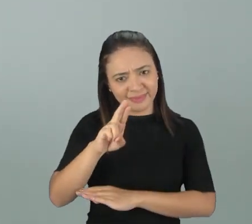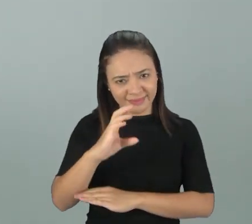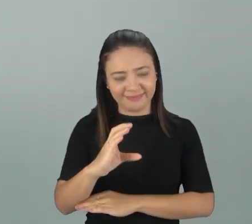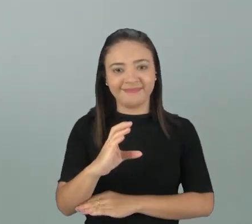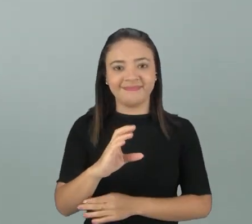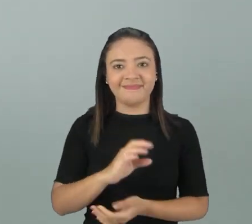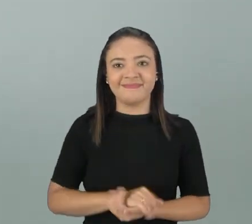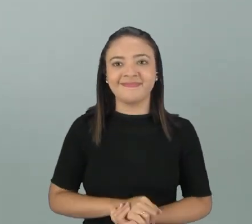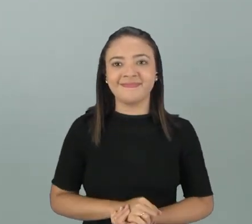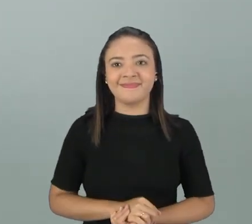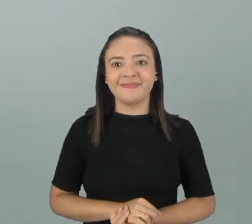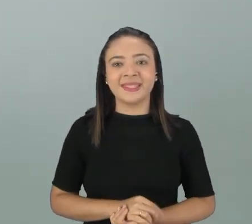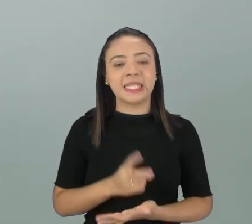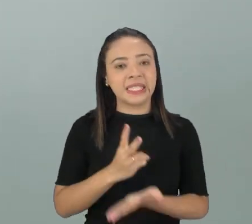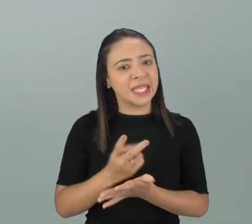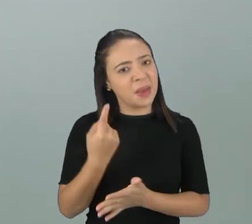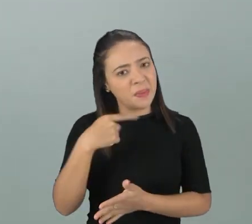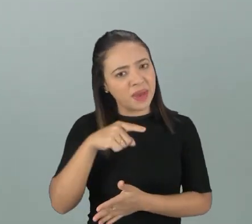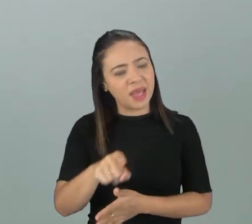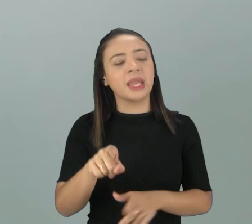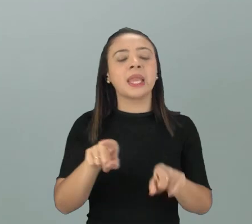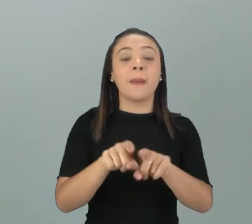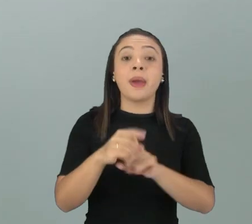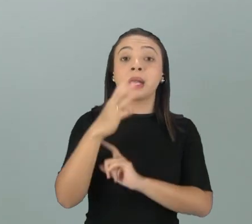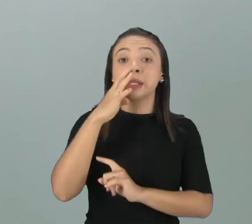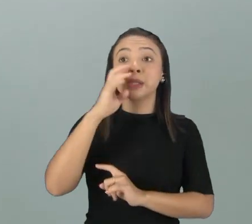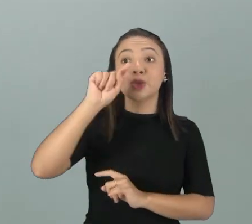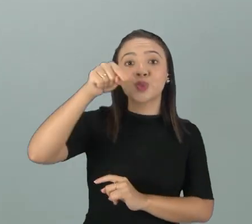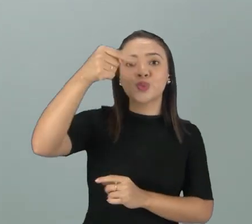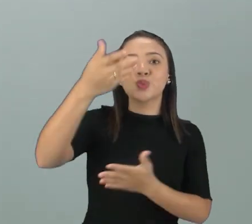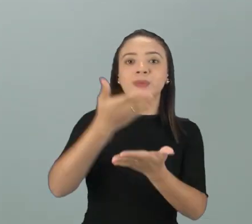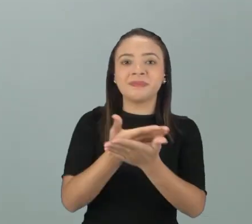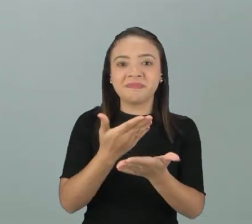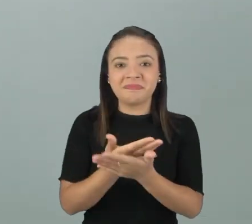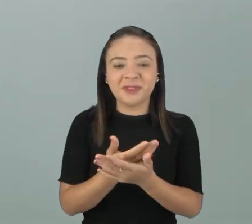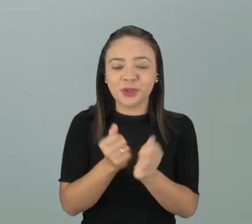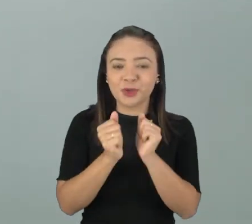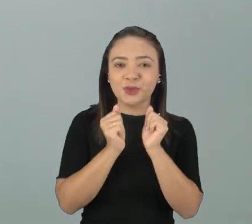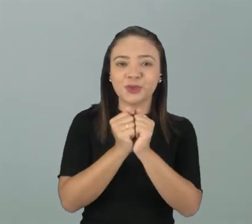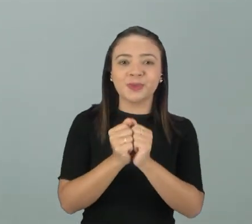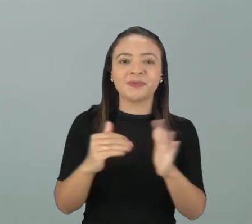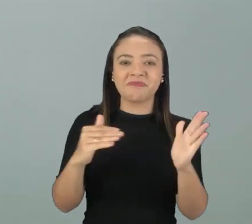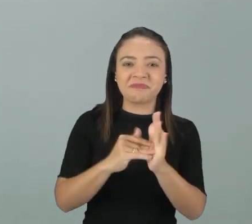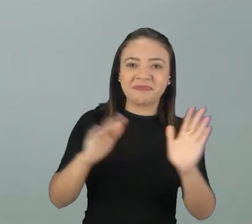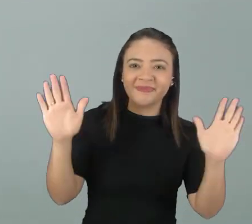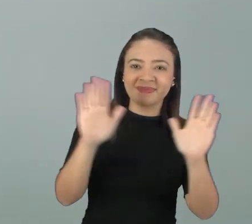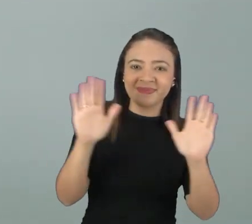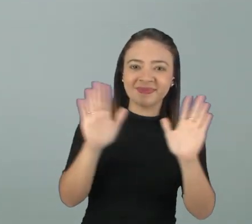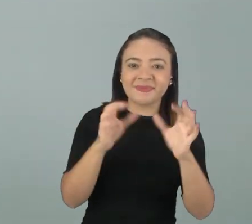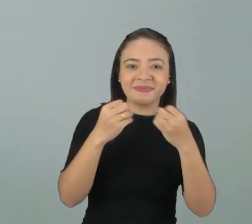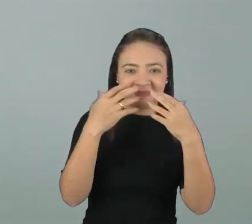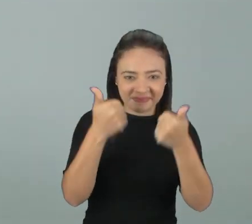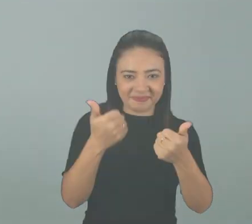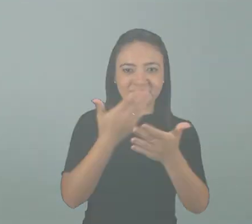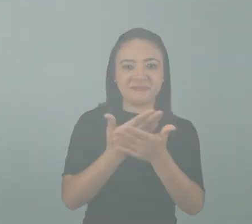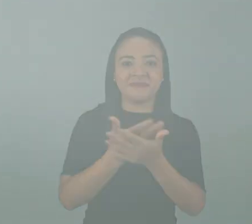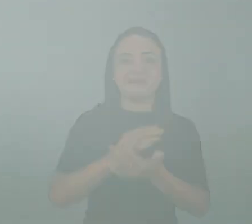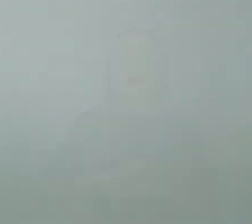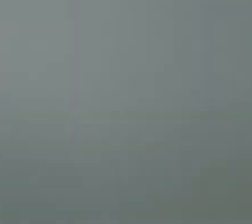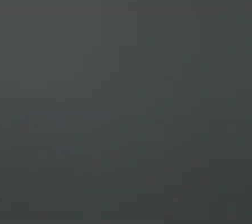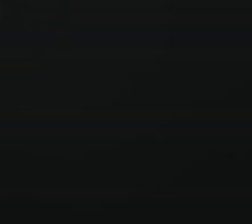Eduque. Não deixe de assistir as nossas próximas aulas aqui. Fique com a gente, até a próxima e bons estudos!